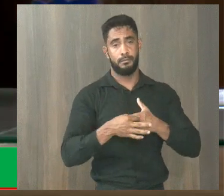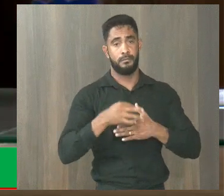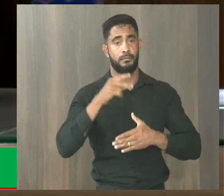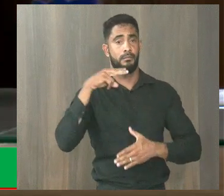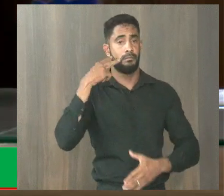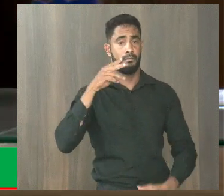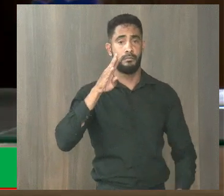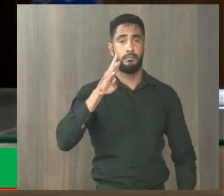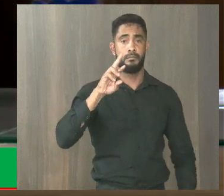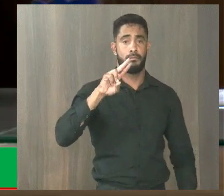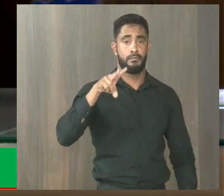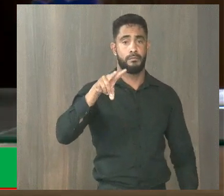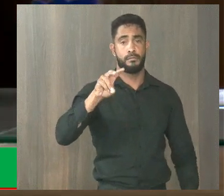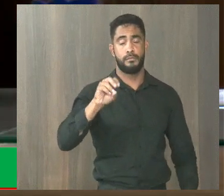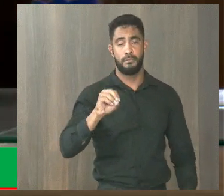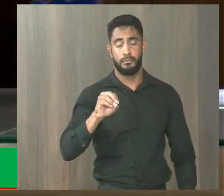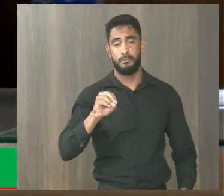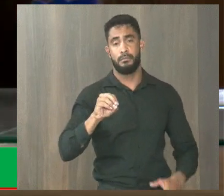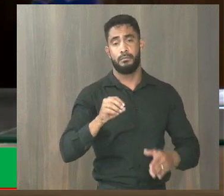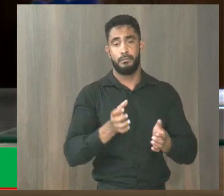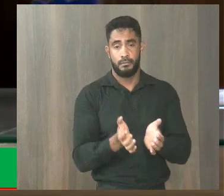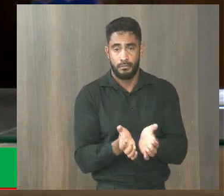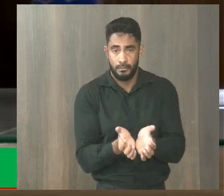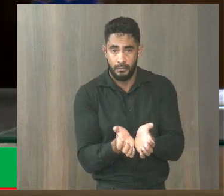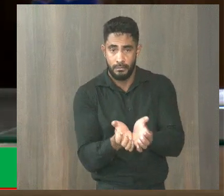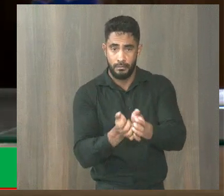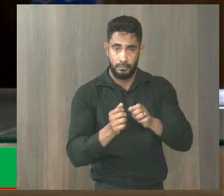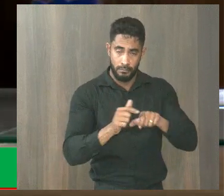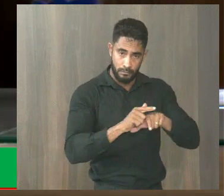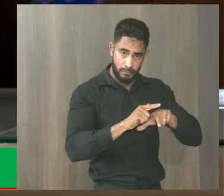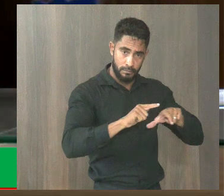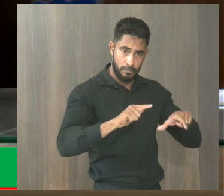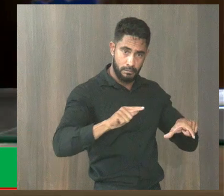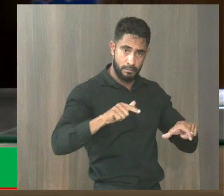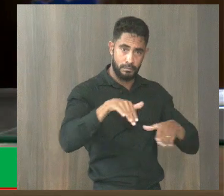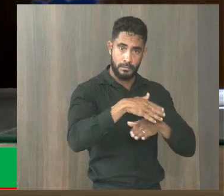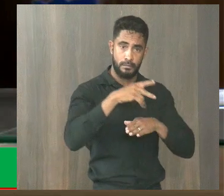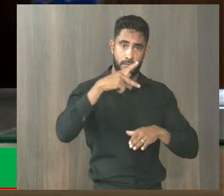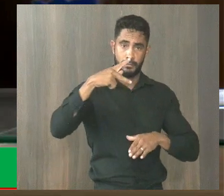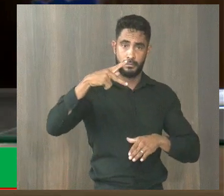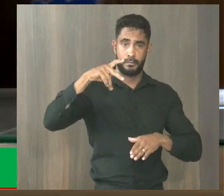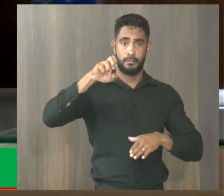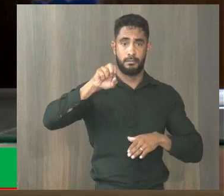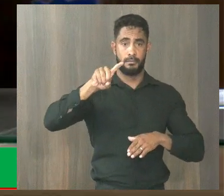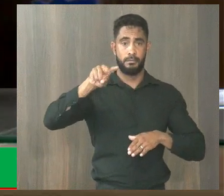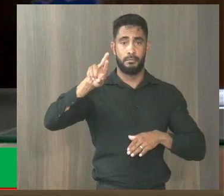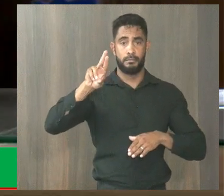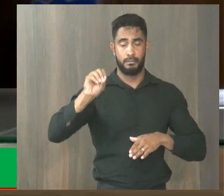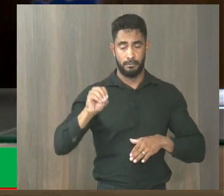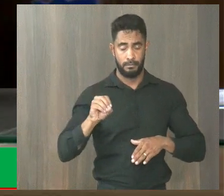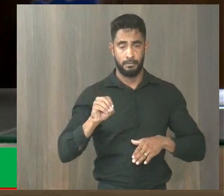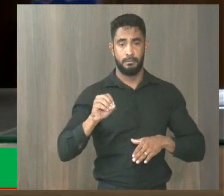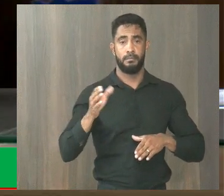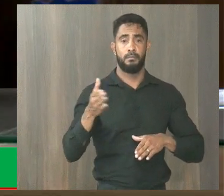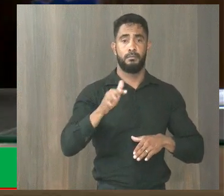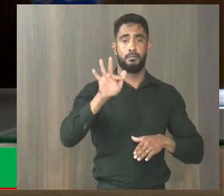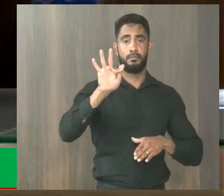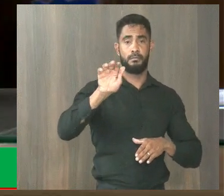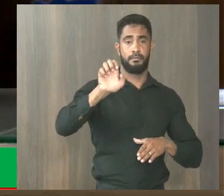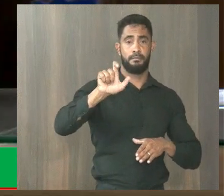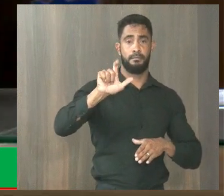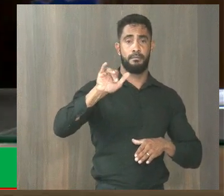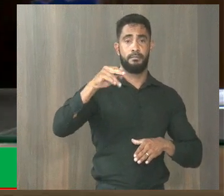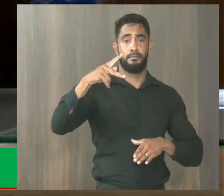Bruno de Cabedal. Sugere pavimentação Rua Pedro Marques, bairro Dente Grande. Rua Felipe Aguiar, bairro Rio